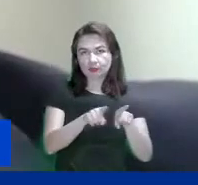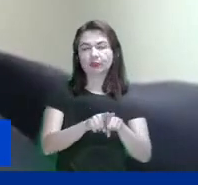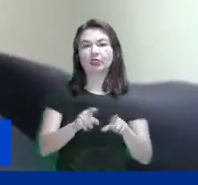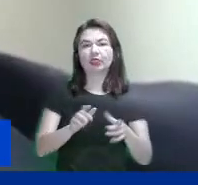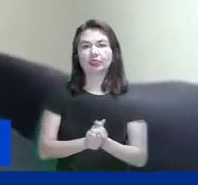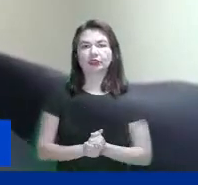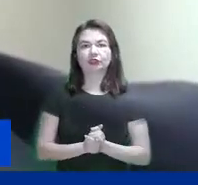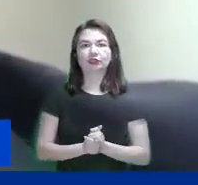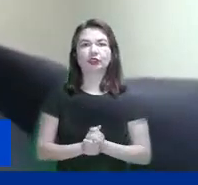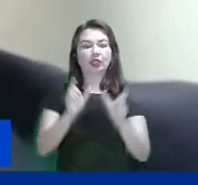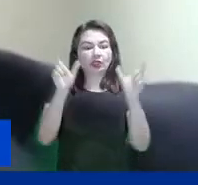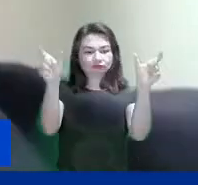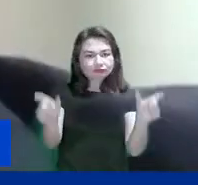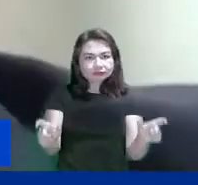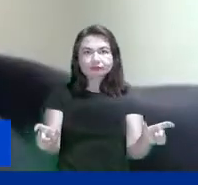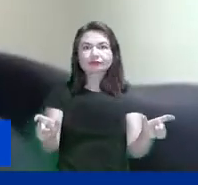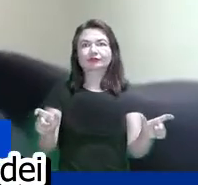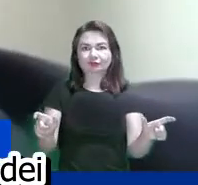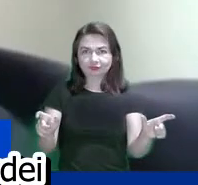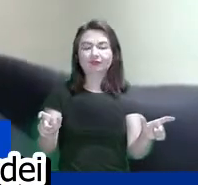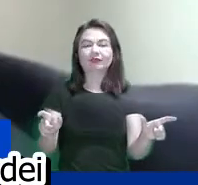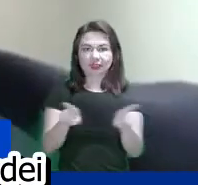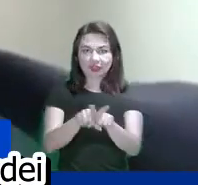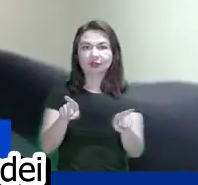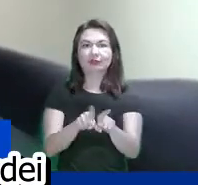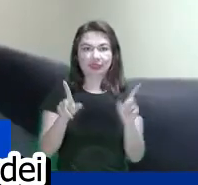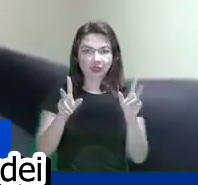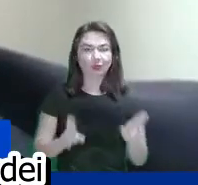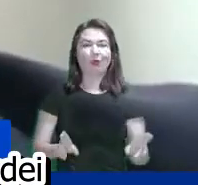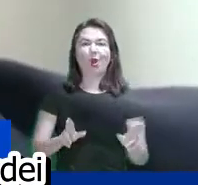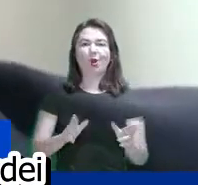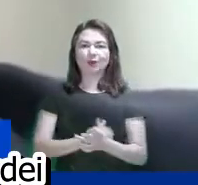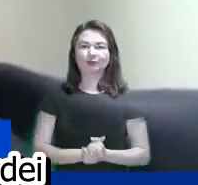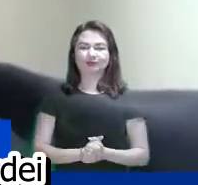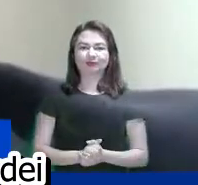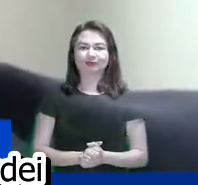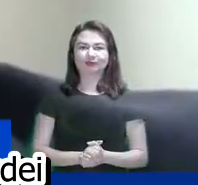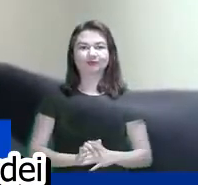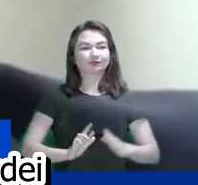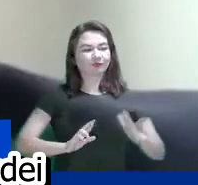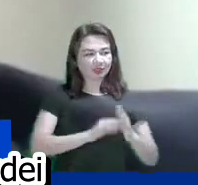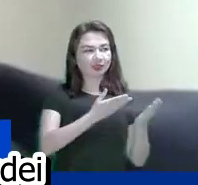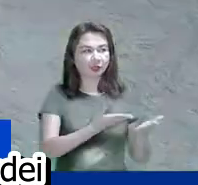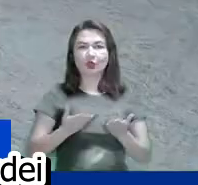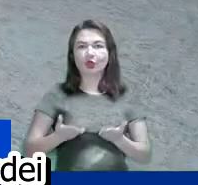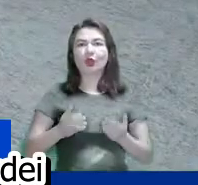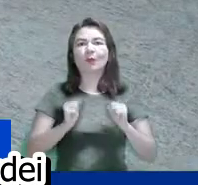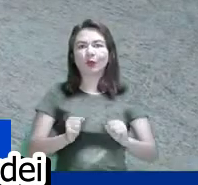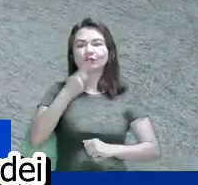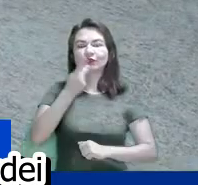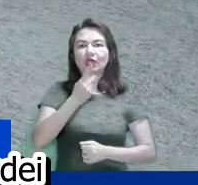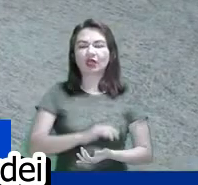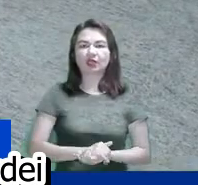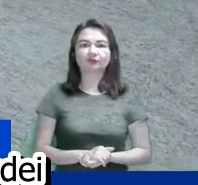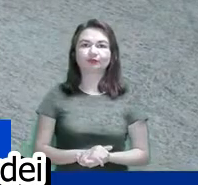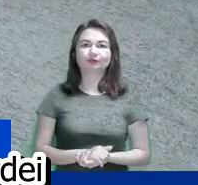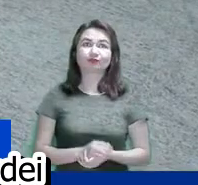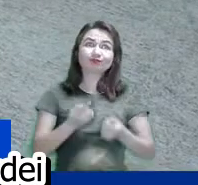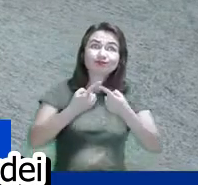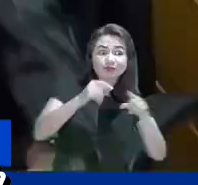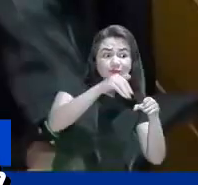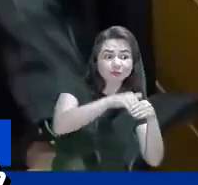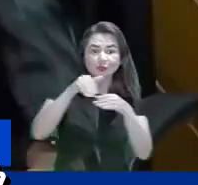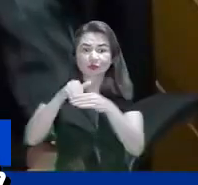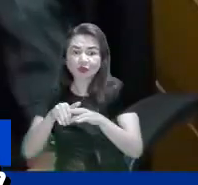mesmos, embargante, os mesmos. Ilustre, relator com a palavra. Mas, de qualquer forma, são votos separados, tá?